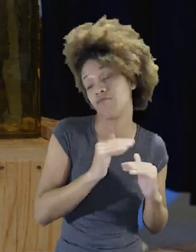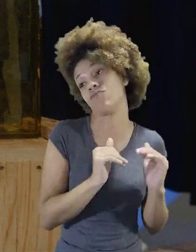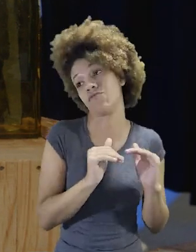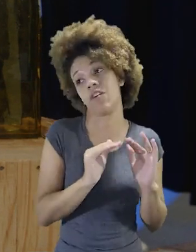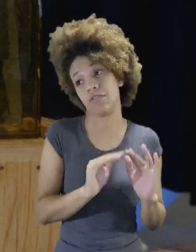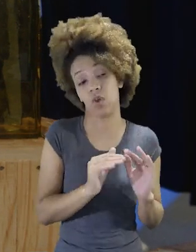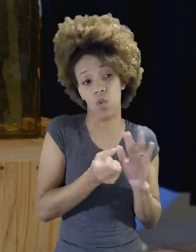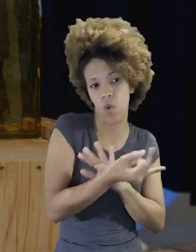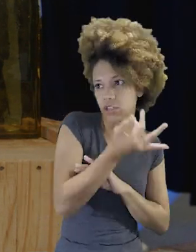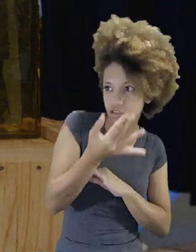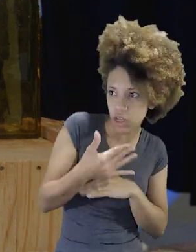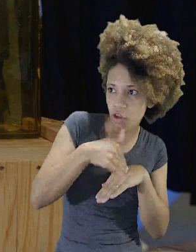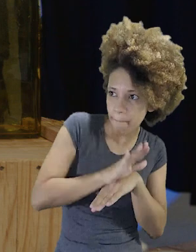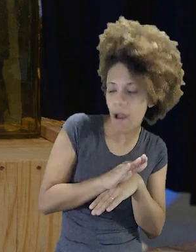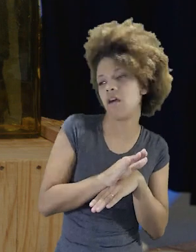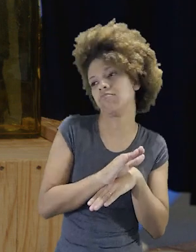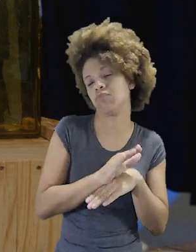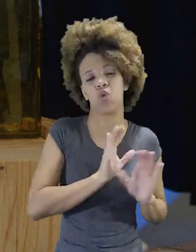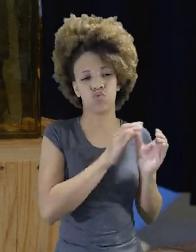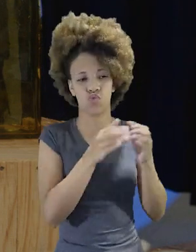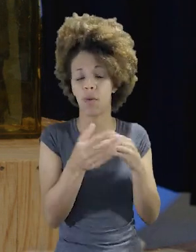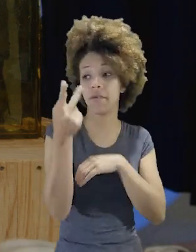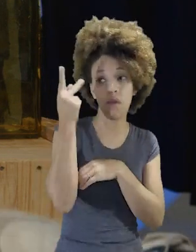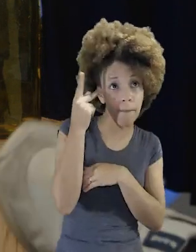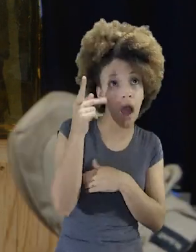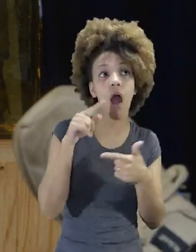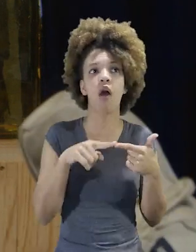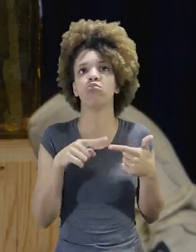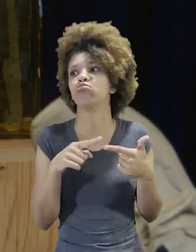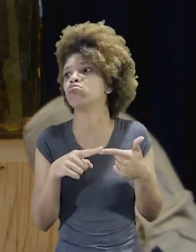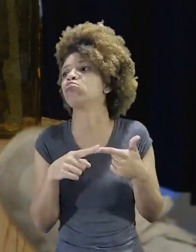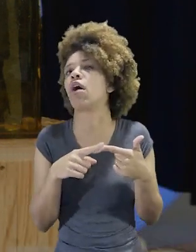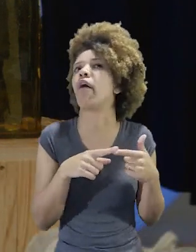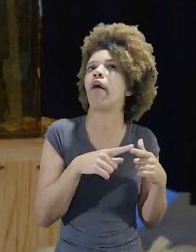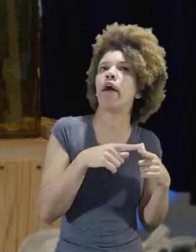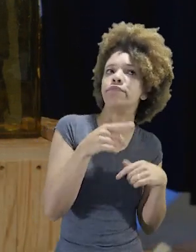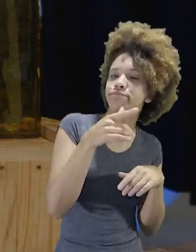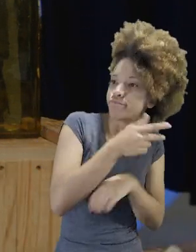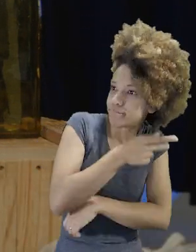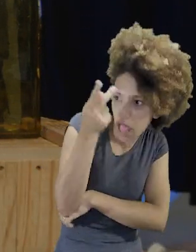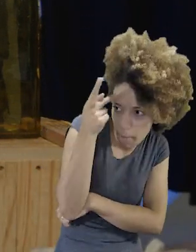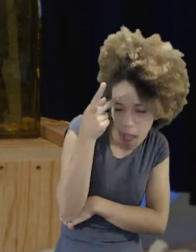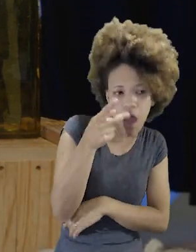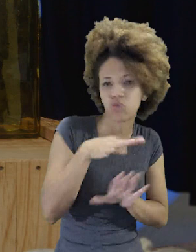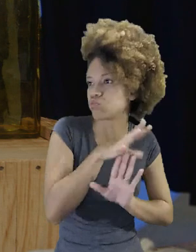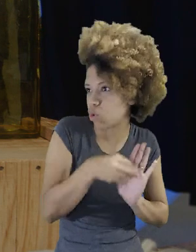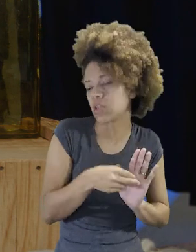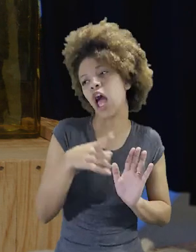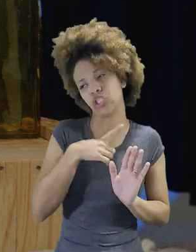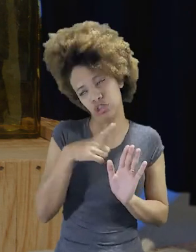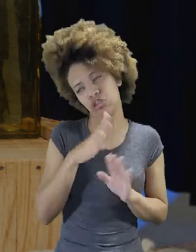proeminentes né os números dos grupos eram de São Paulo os Mc solos de São Paulo As bancas todas era de São Paulo